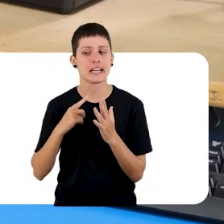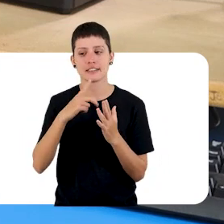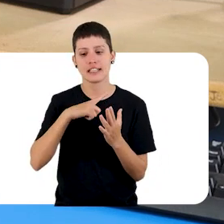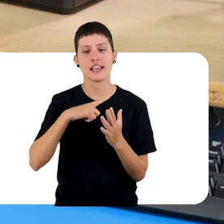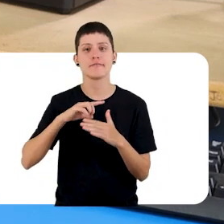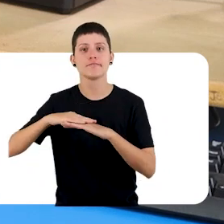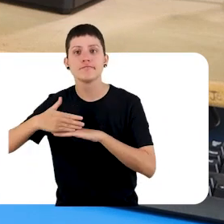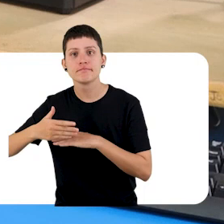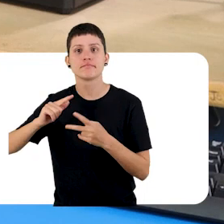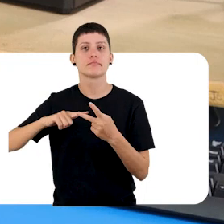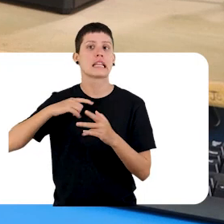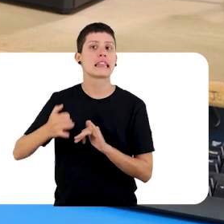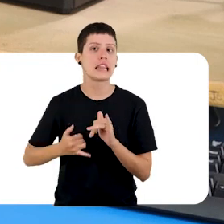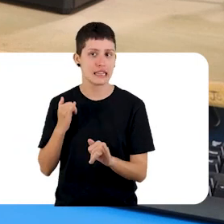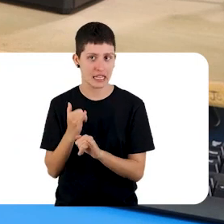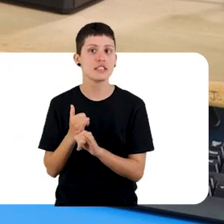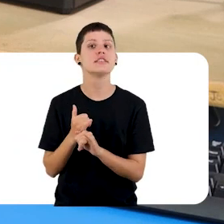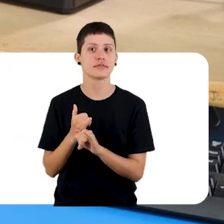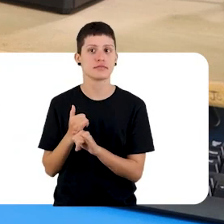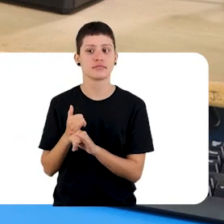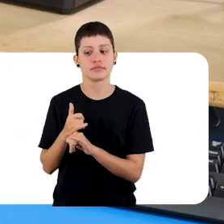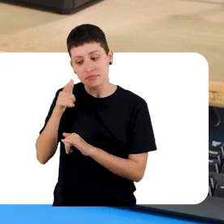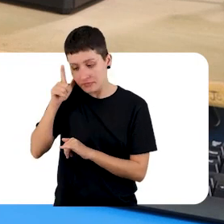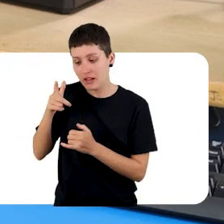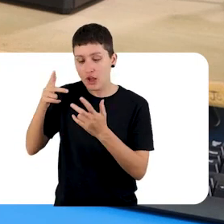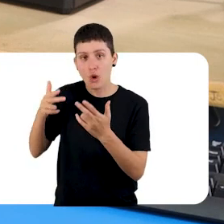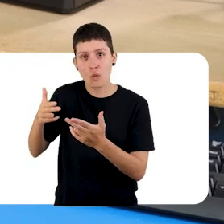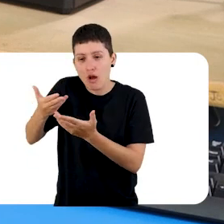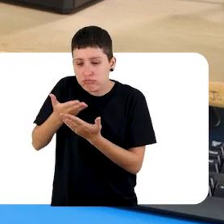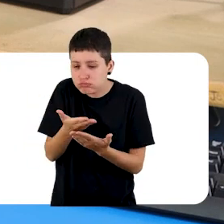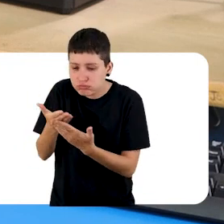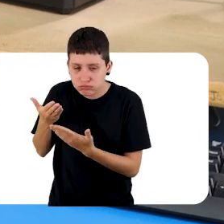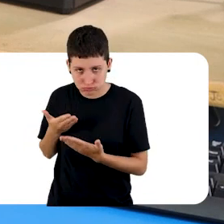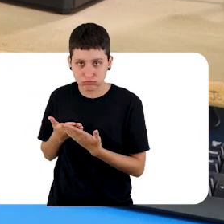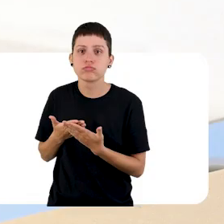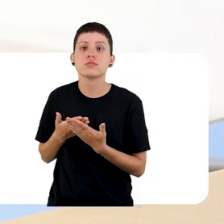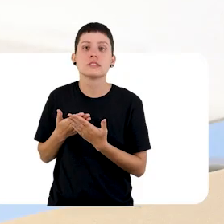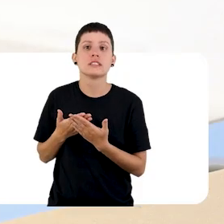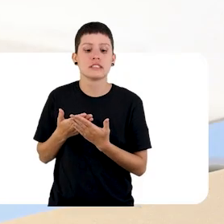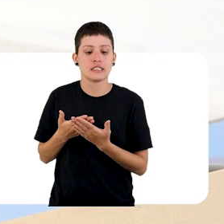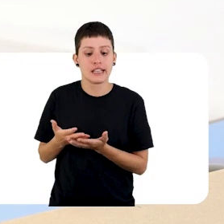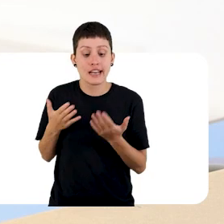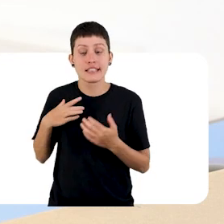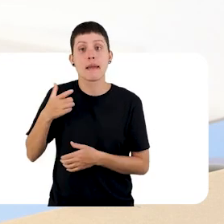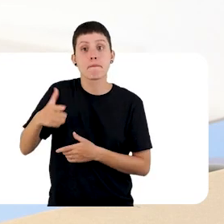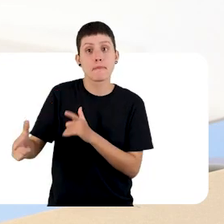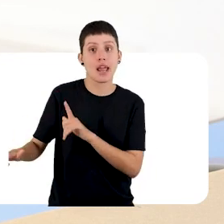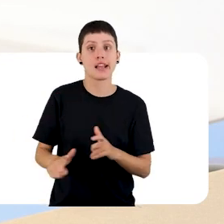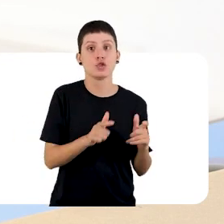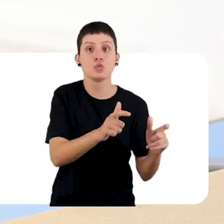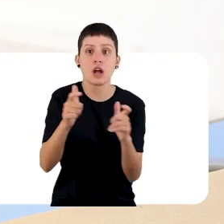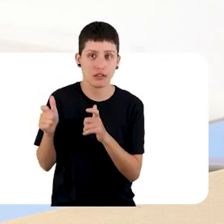né? Um computador, um acesso à internet, e assim ele consegue estudar na nossa escola. Nós queremos ter mais